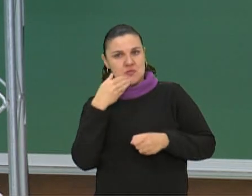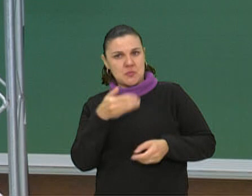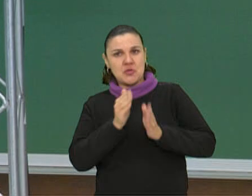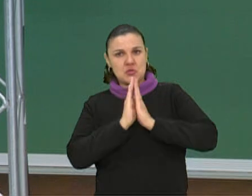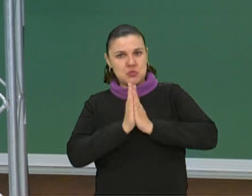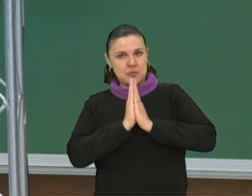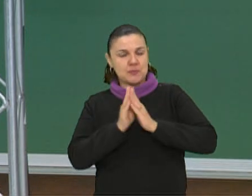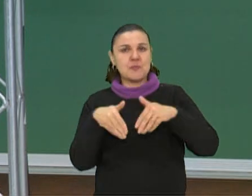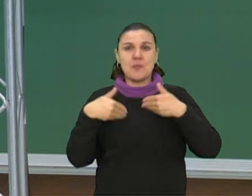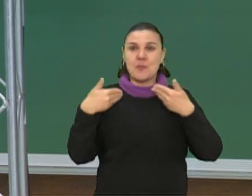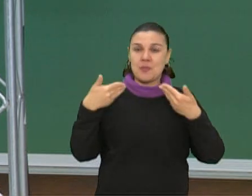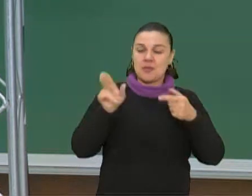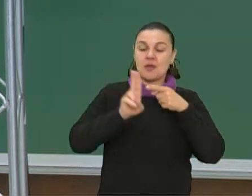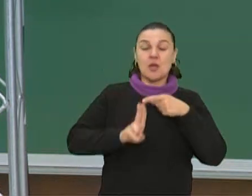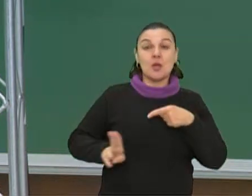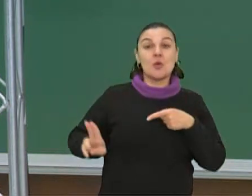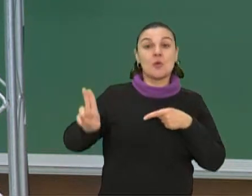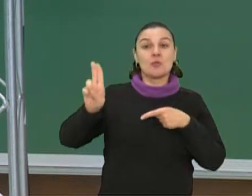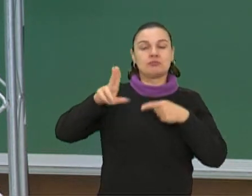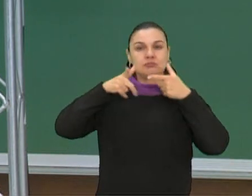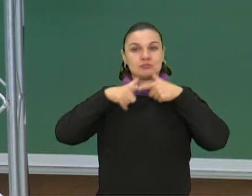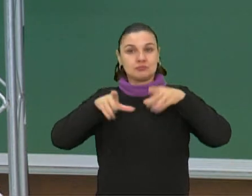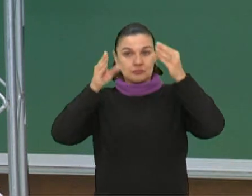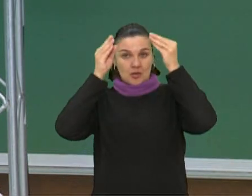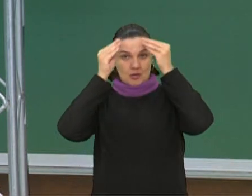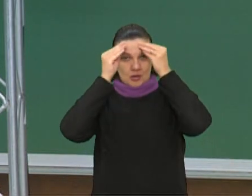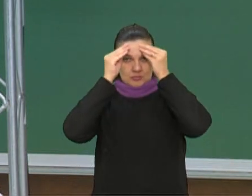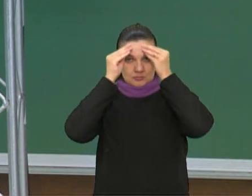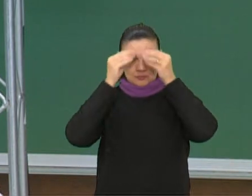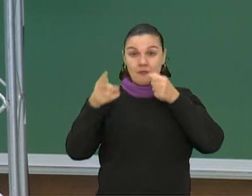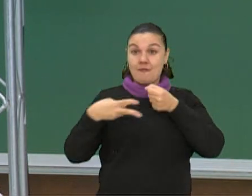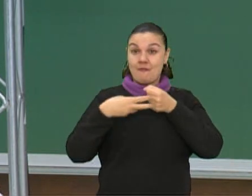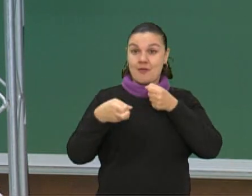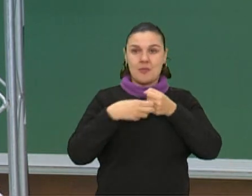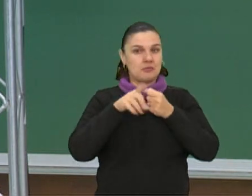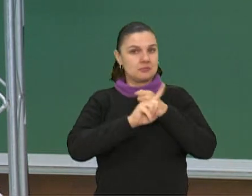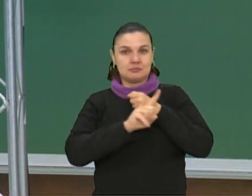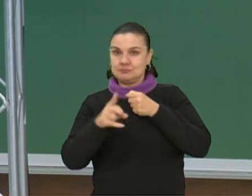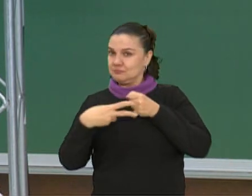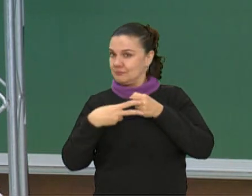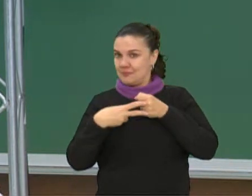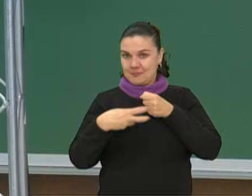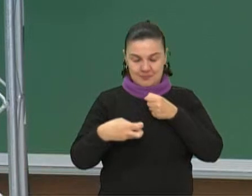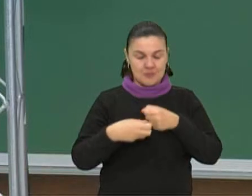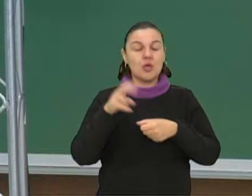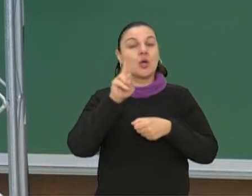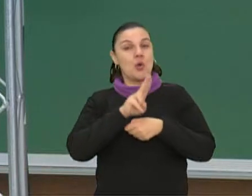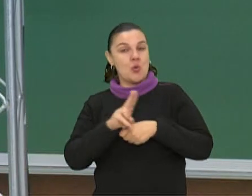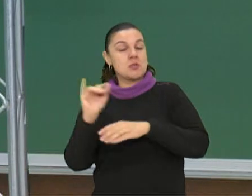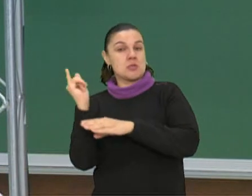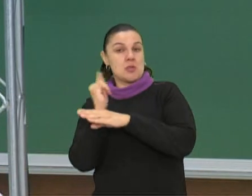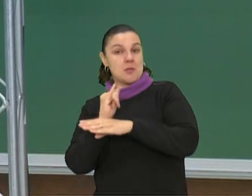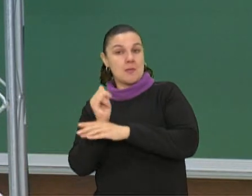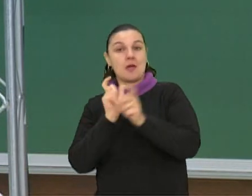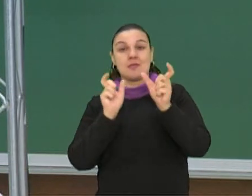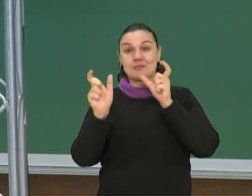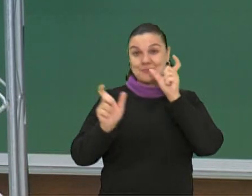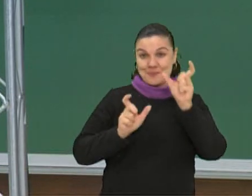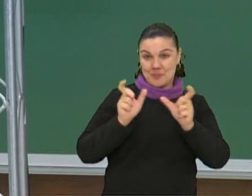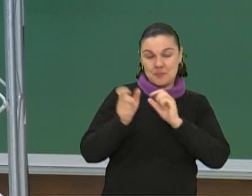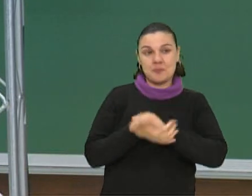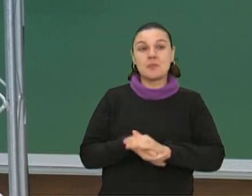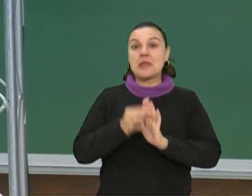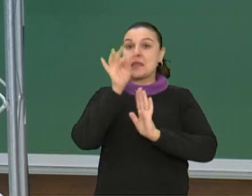pedido. Utilização da linguagem verbal e não verbal, ele utiliza de imagens, de palavras. O